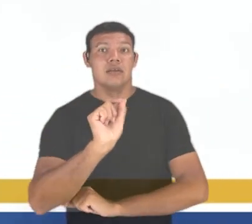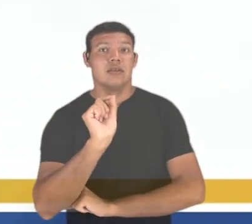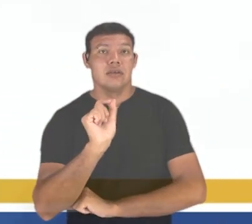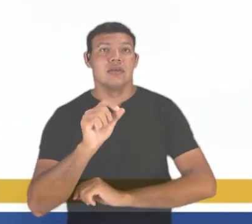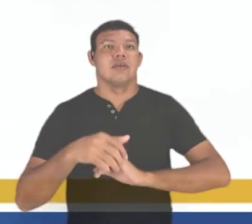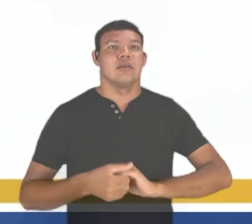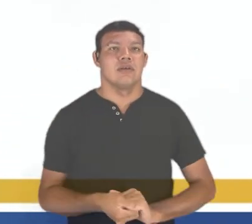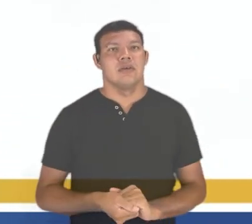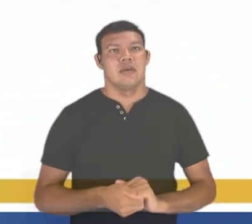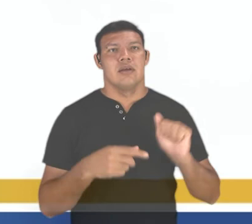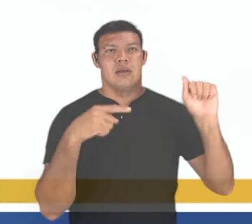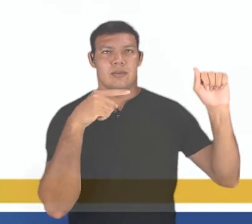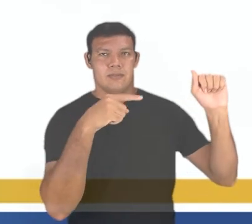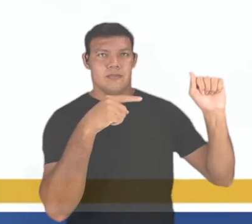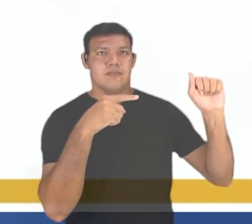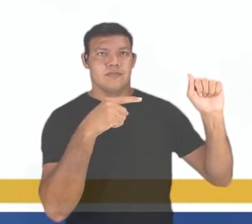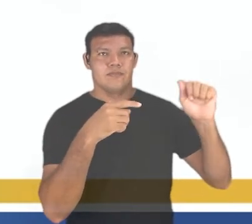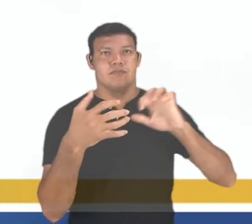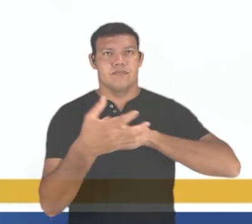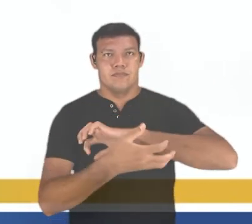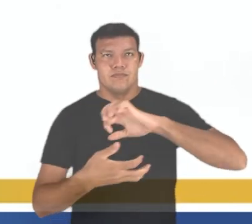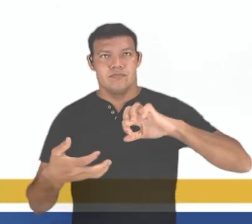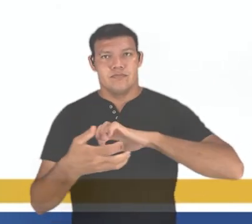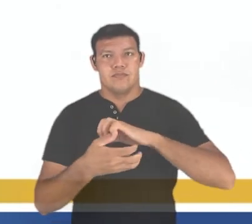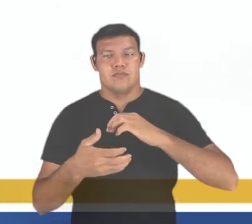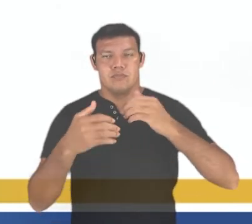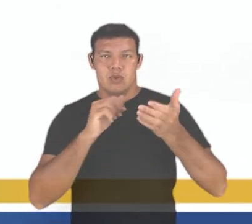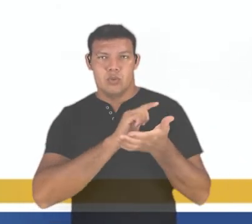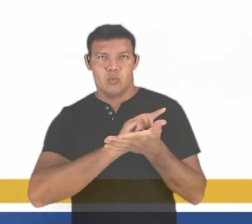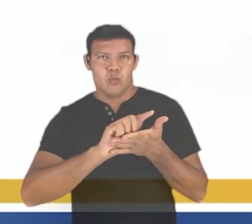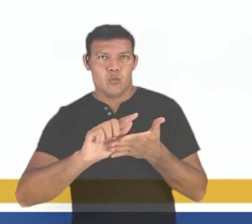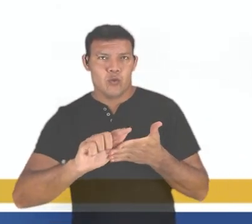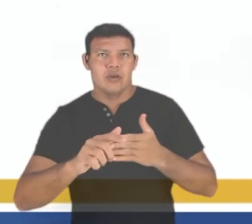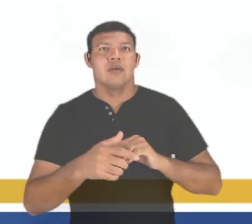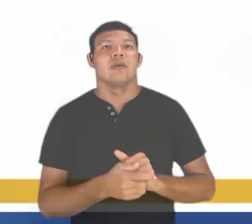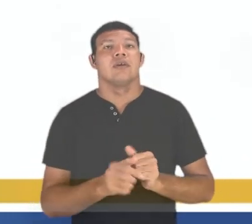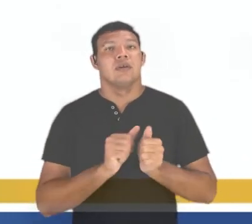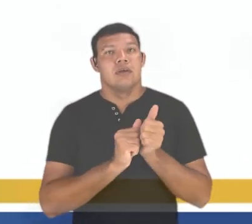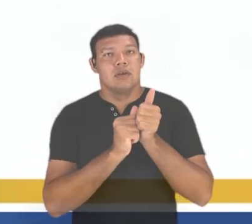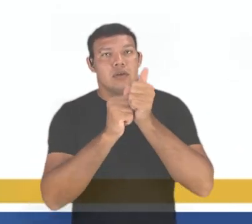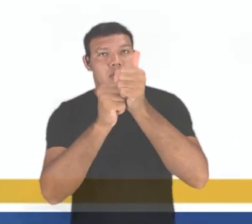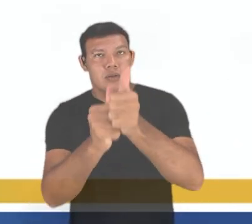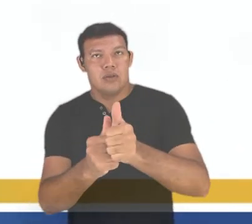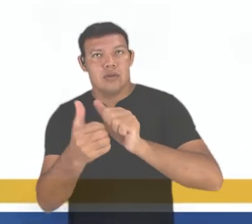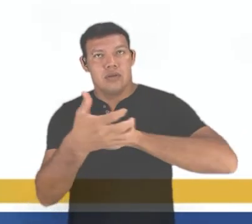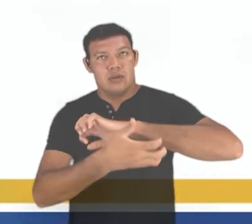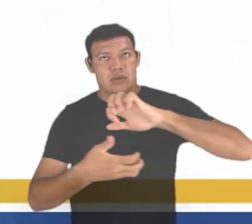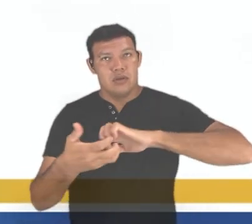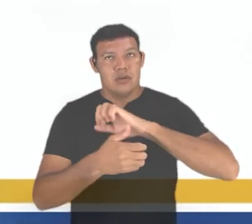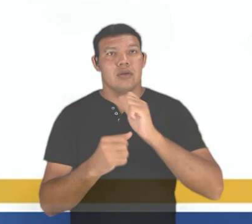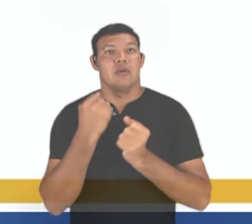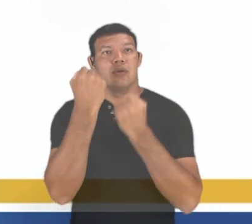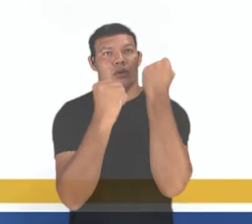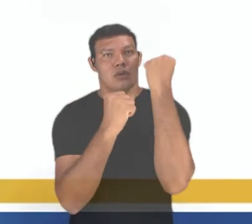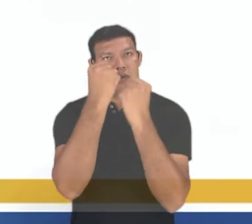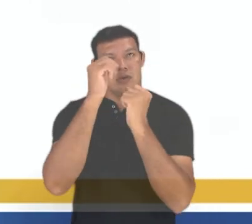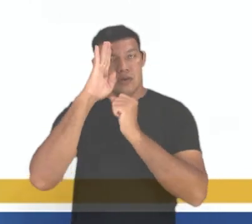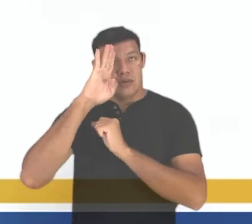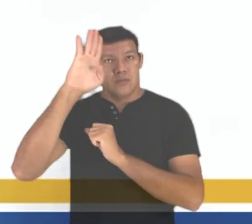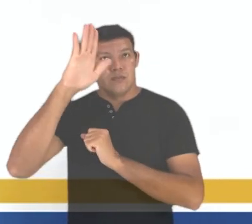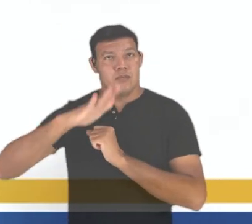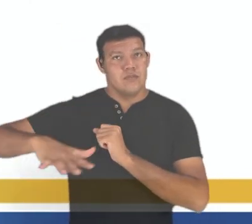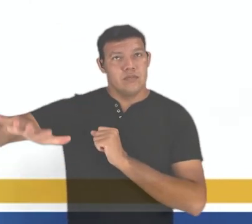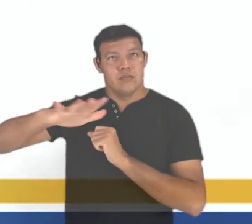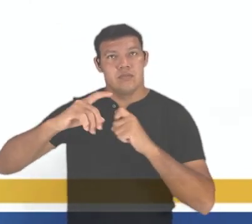da população. A revolução na higiene, que acompanha a revolução industrial, principalmente nas áreas da medicina e do saneamento